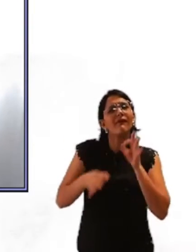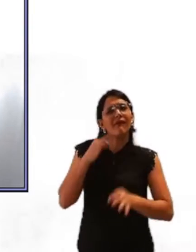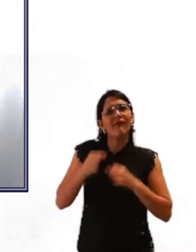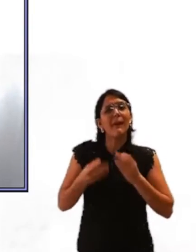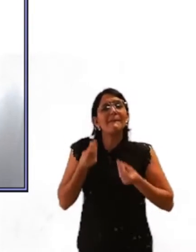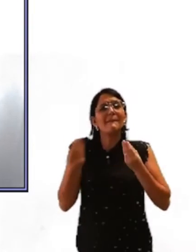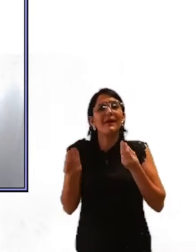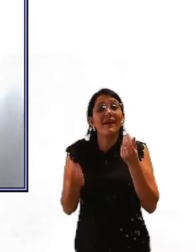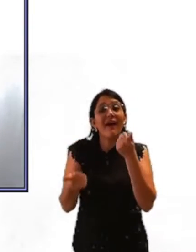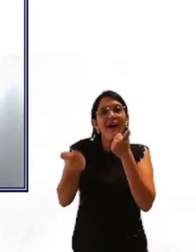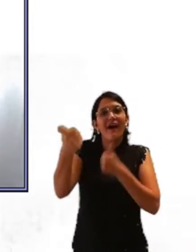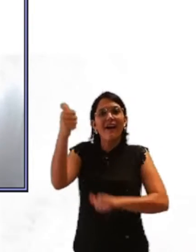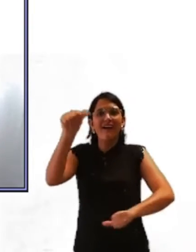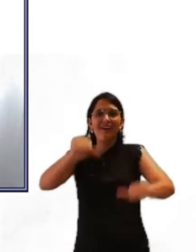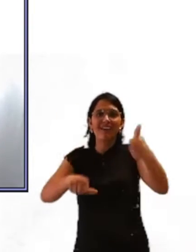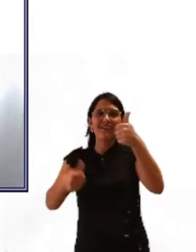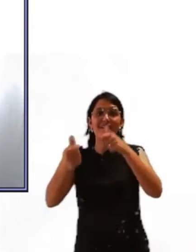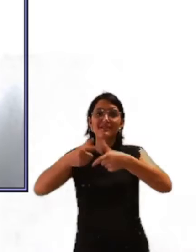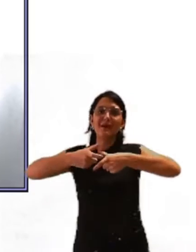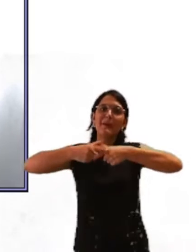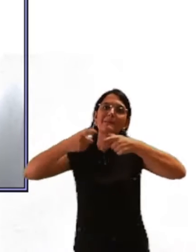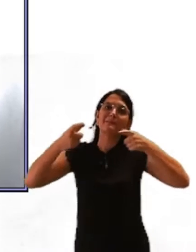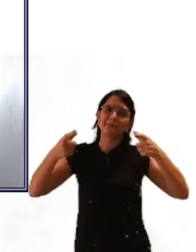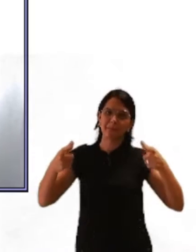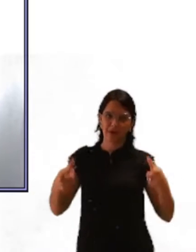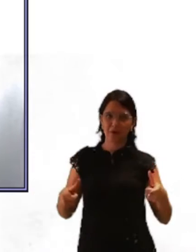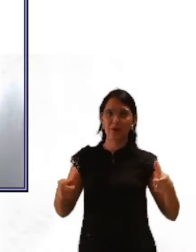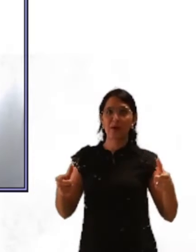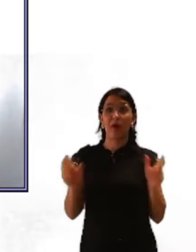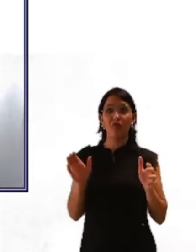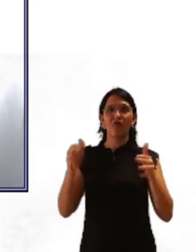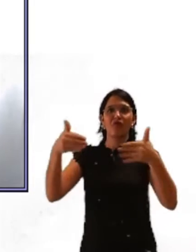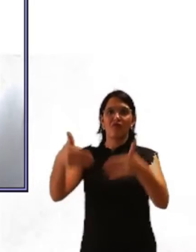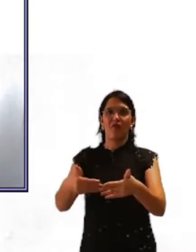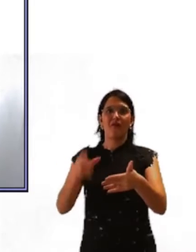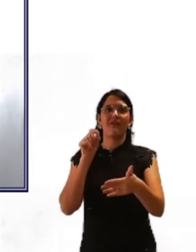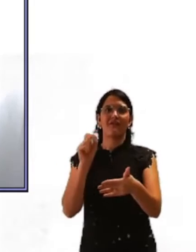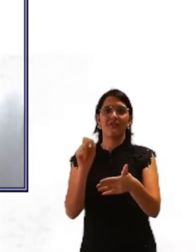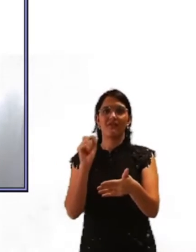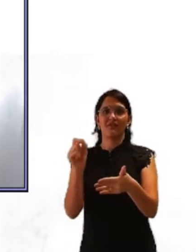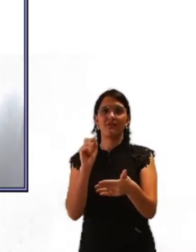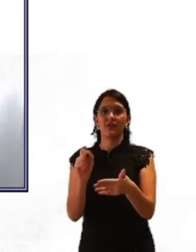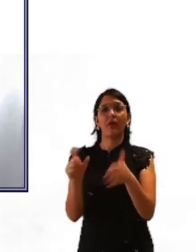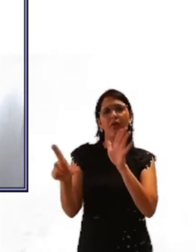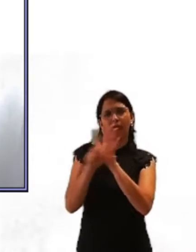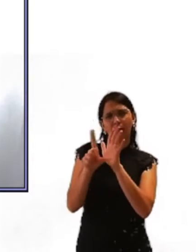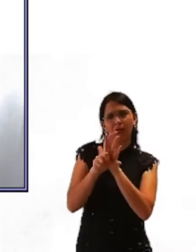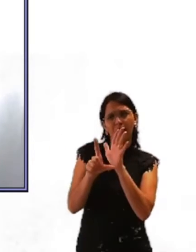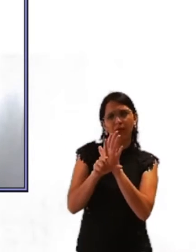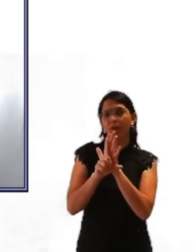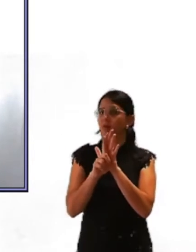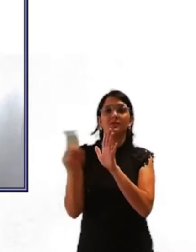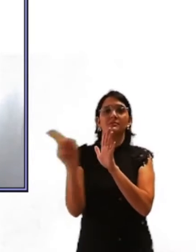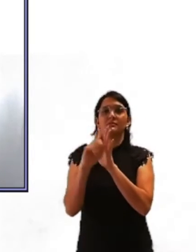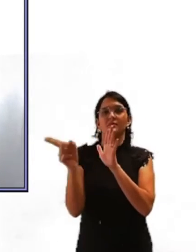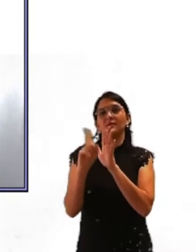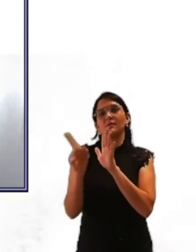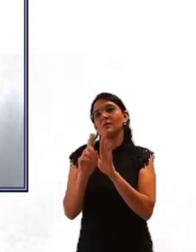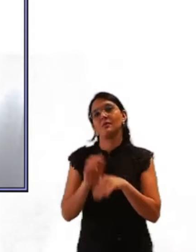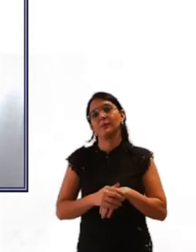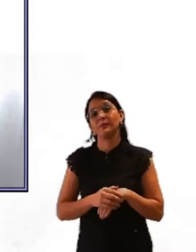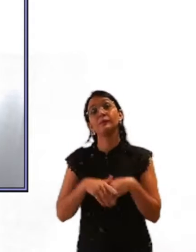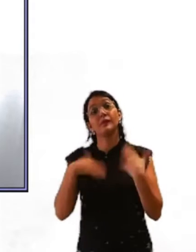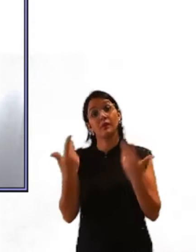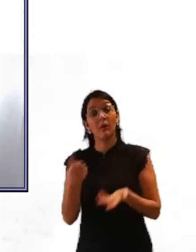analisar um contexto maior, né? Não ficar restrito àquele conceito legalista, aquele material da lei.